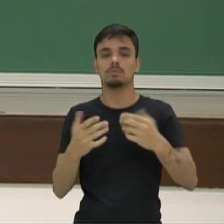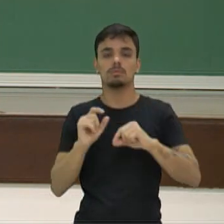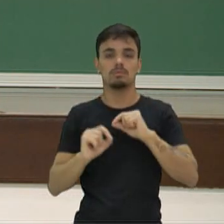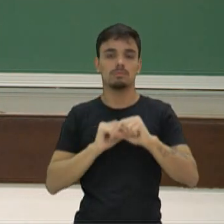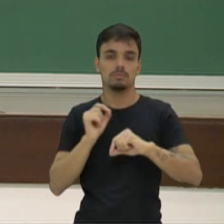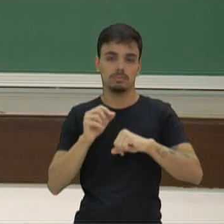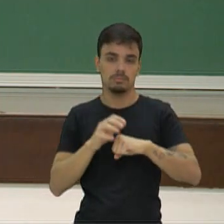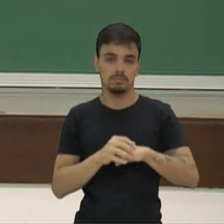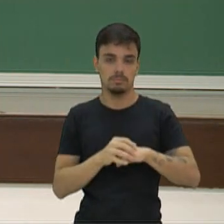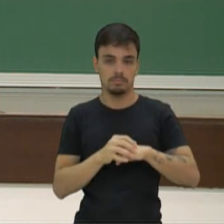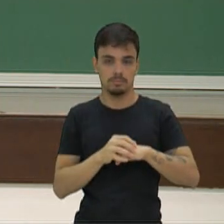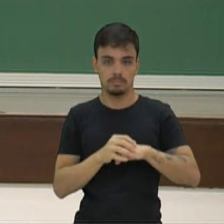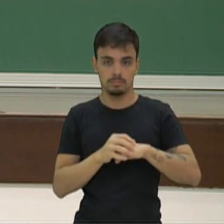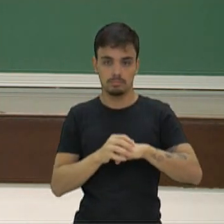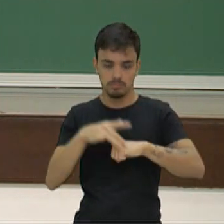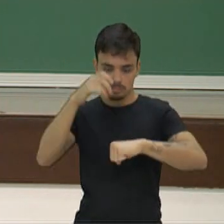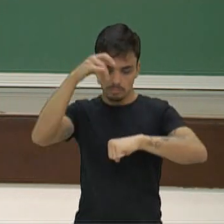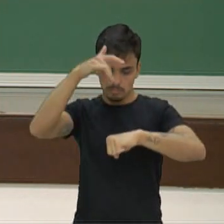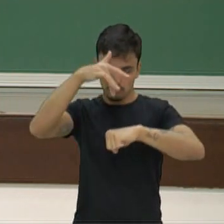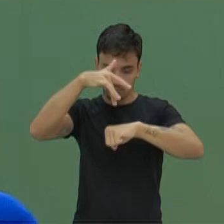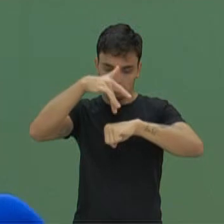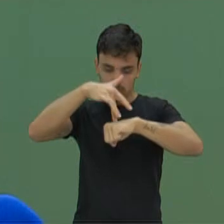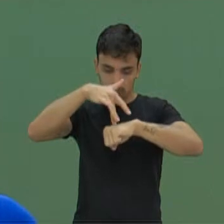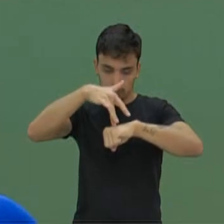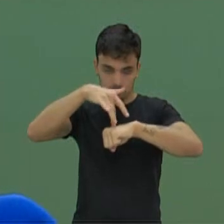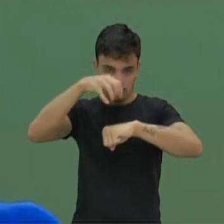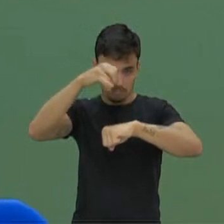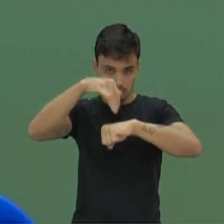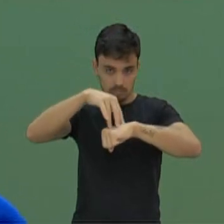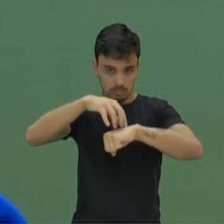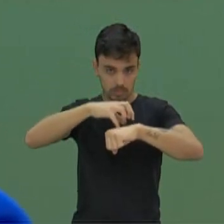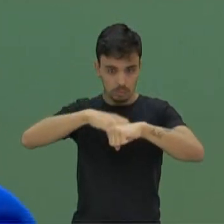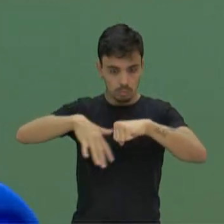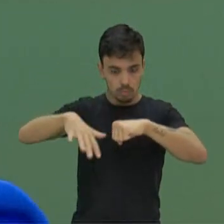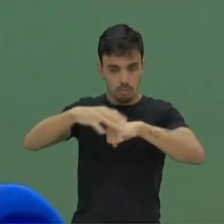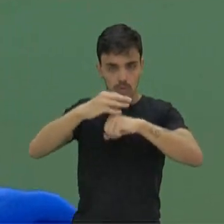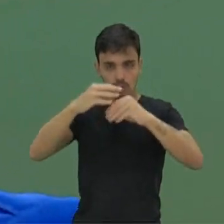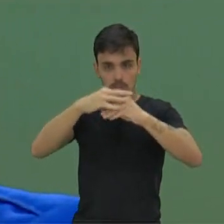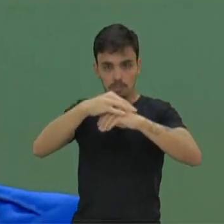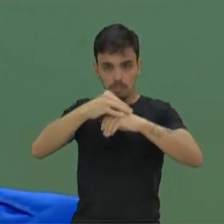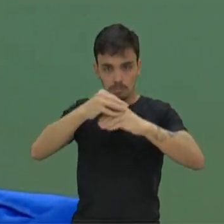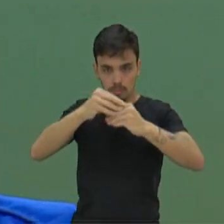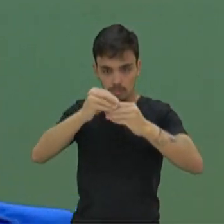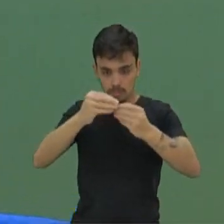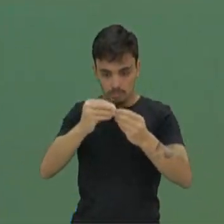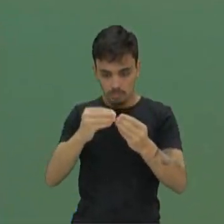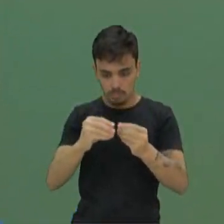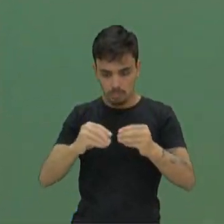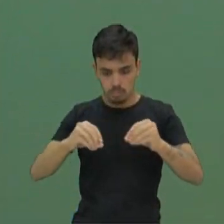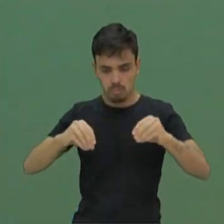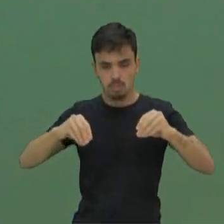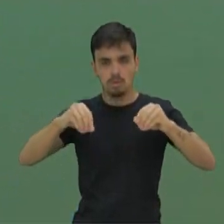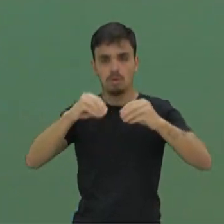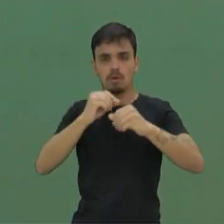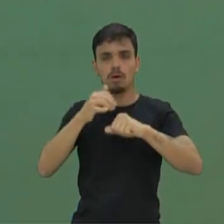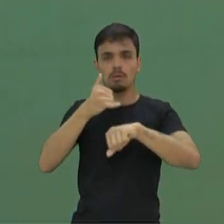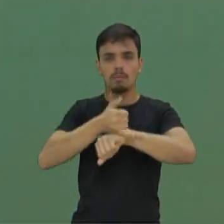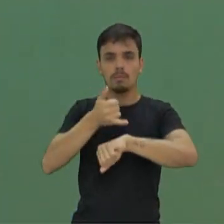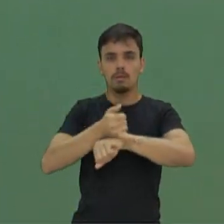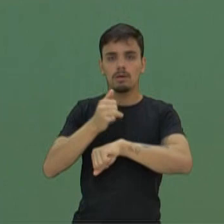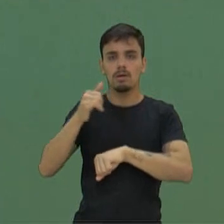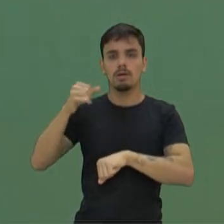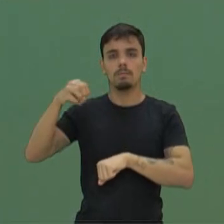quando fica concentrada sobre ele, vai diluindo os seus minerais. O basalto tem